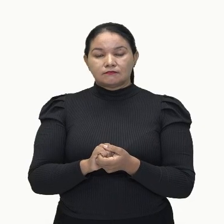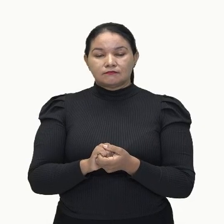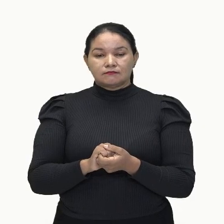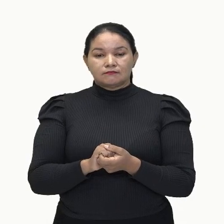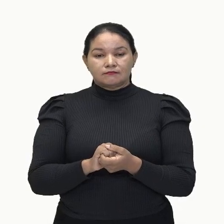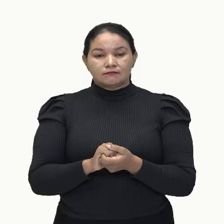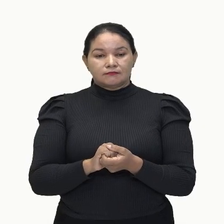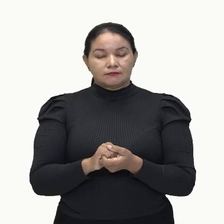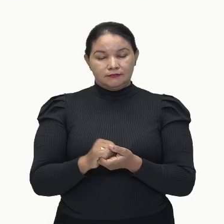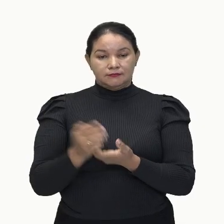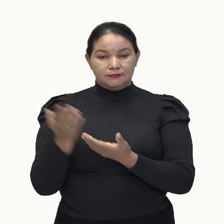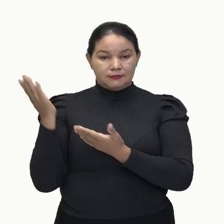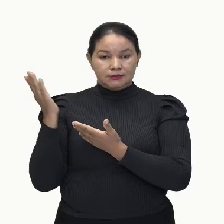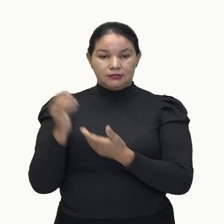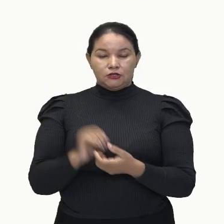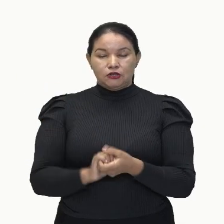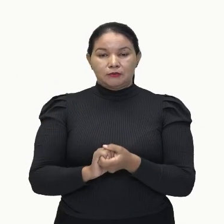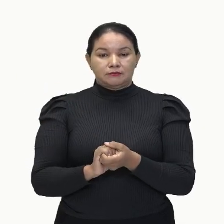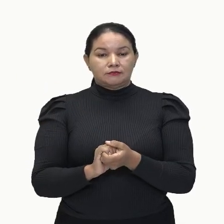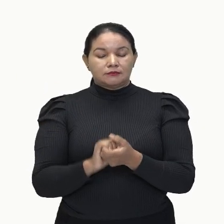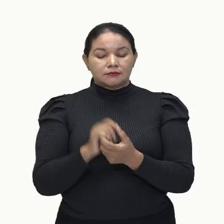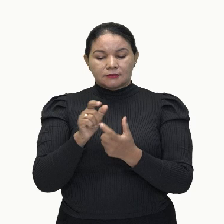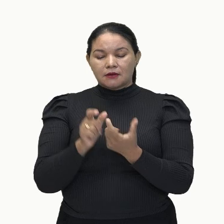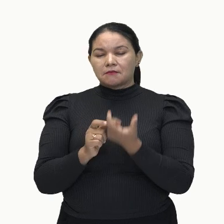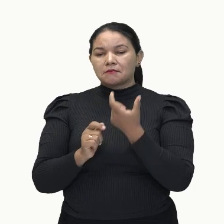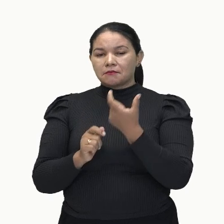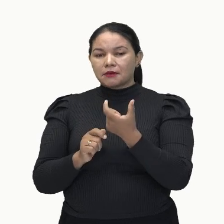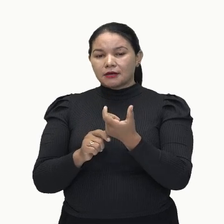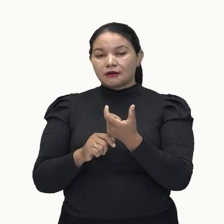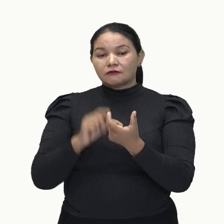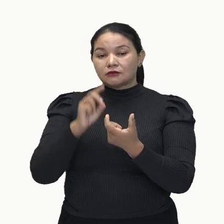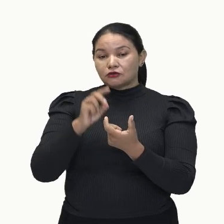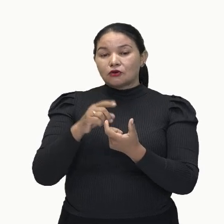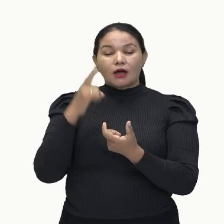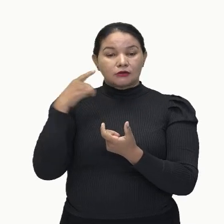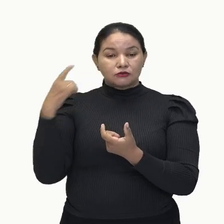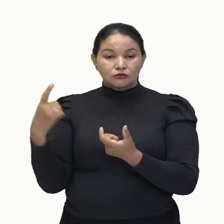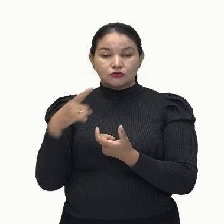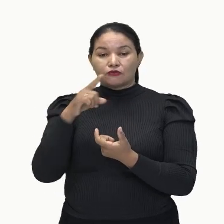comigo palab palab